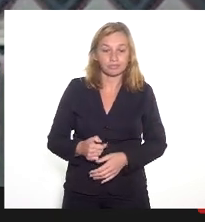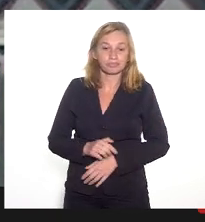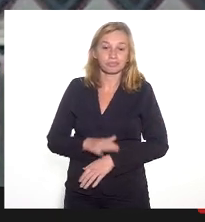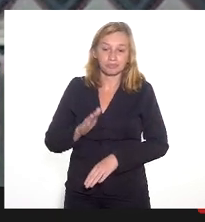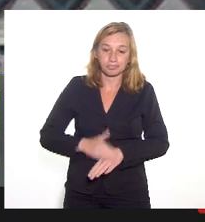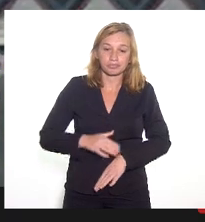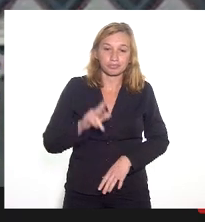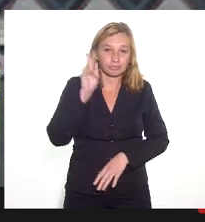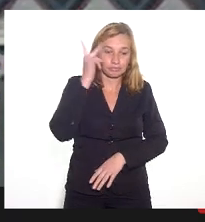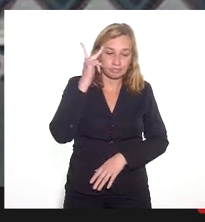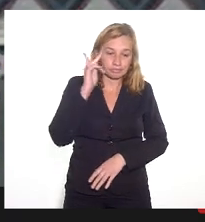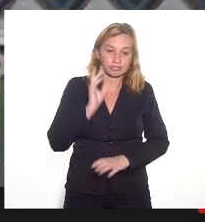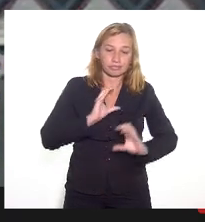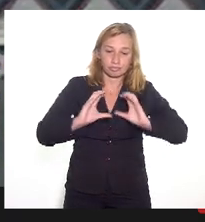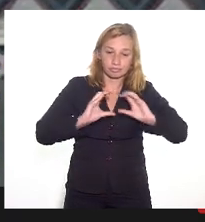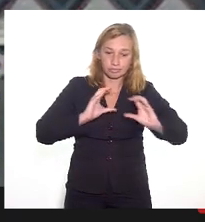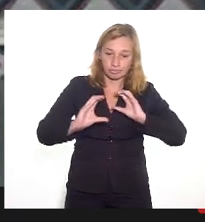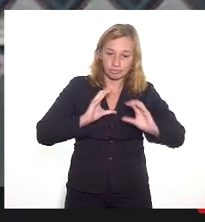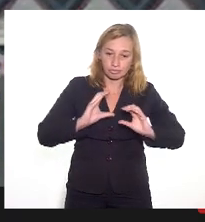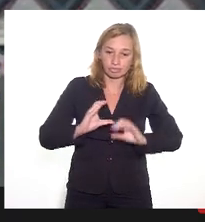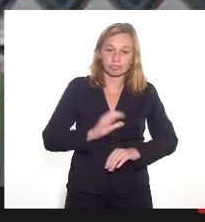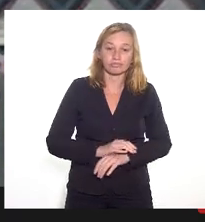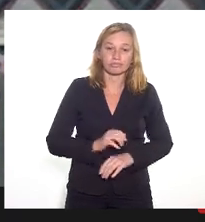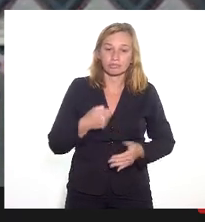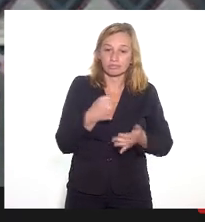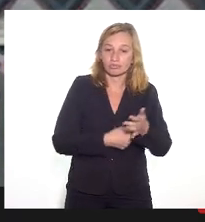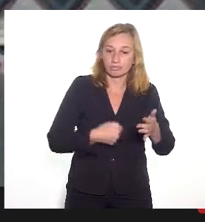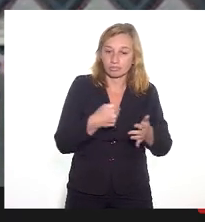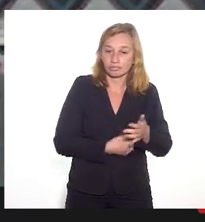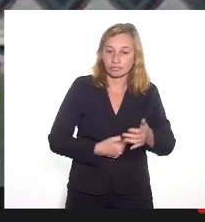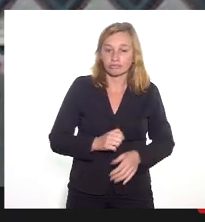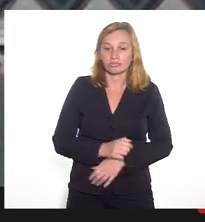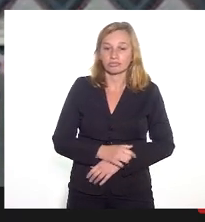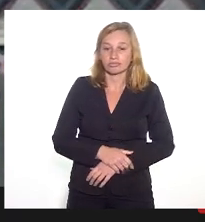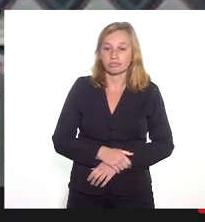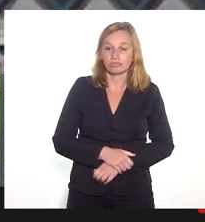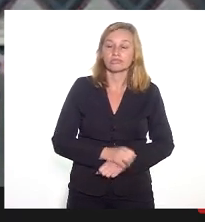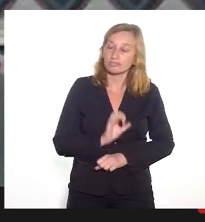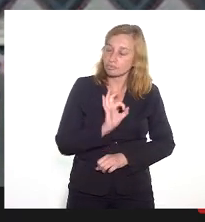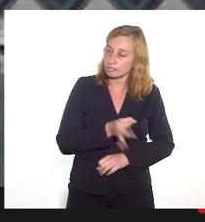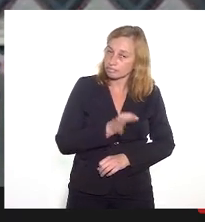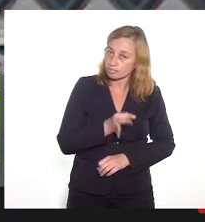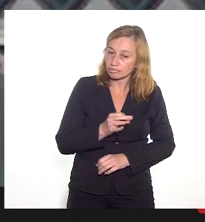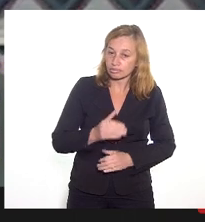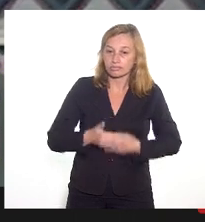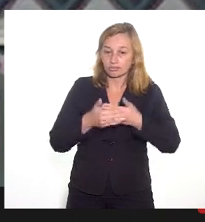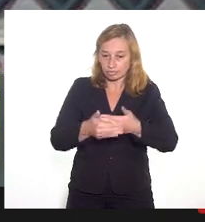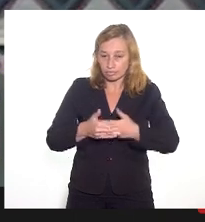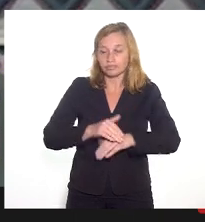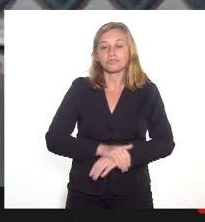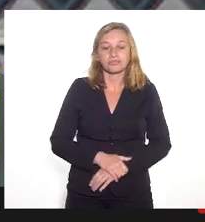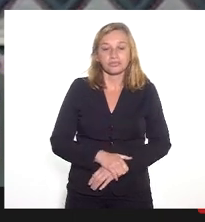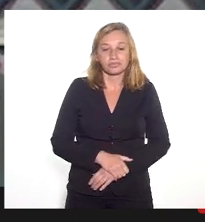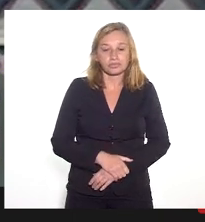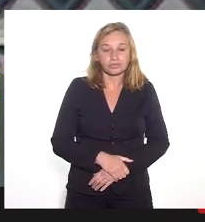militante histórica da comunicação popular, lutando para que a gente possa, de fato, avançar